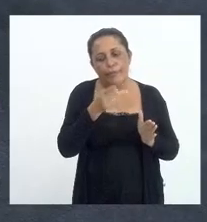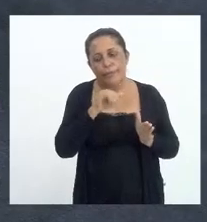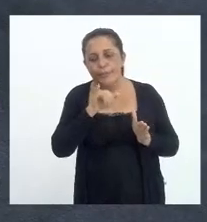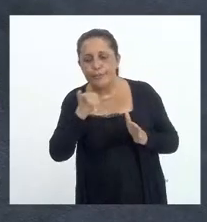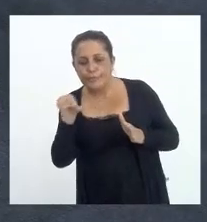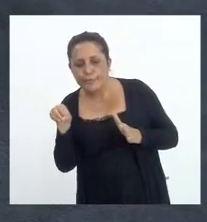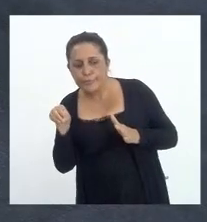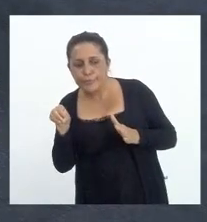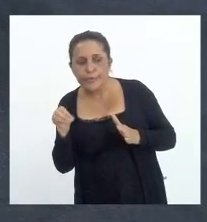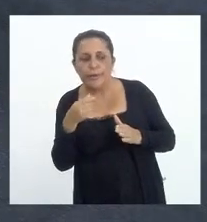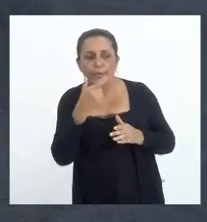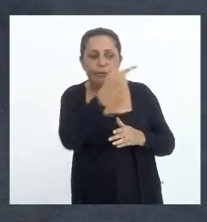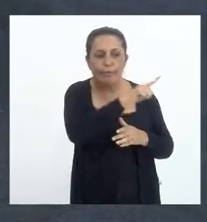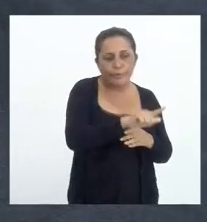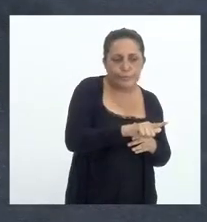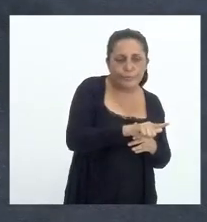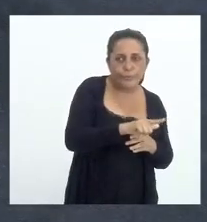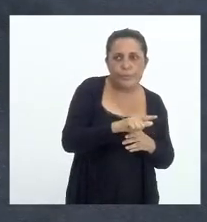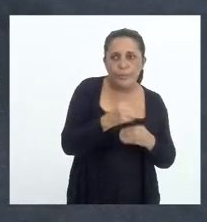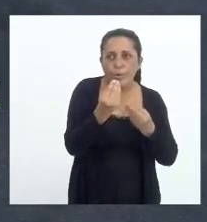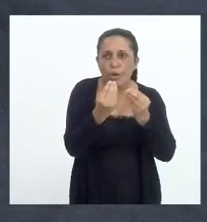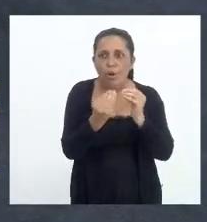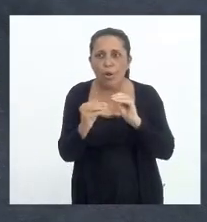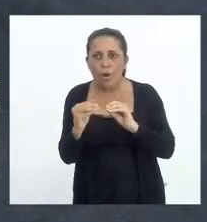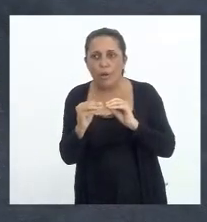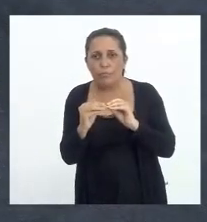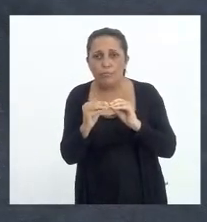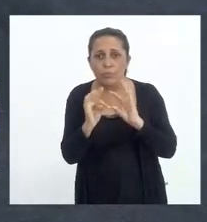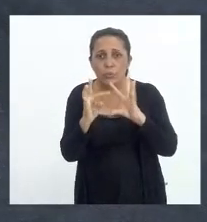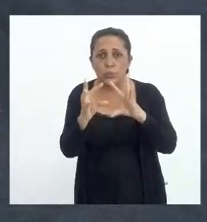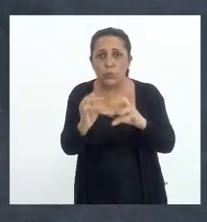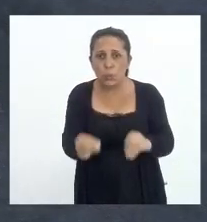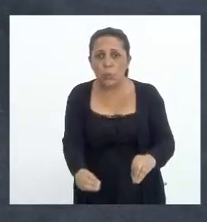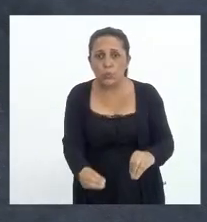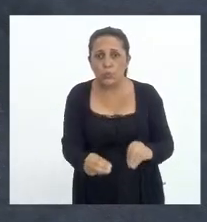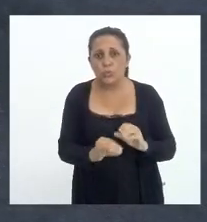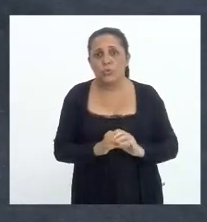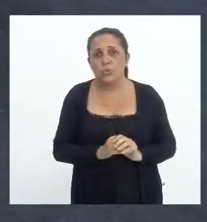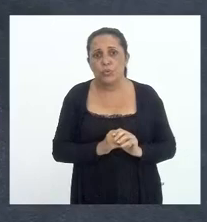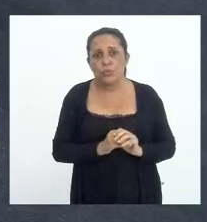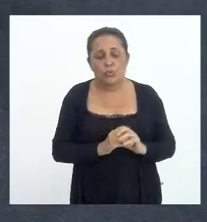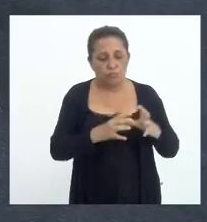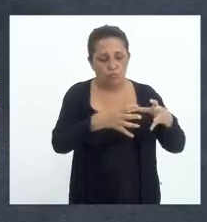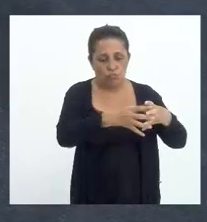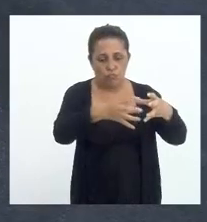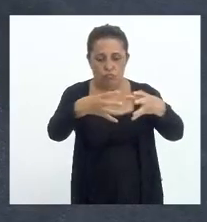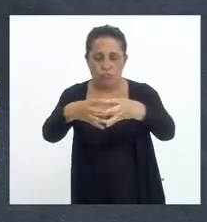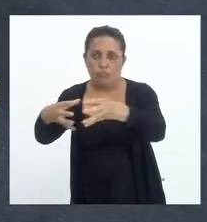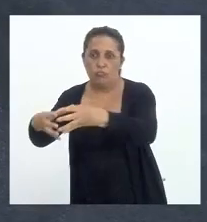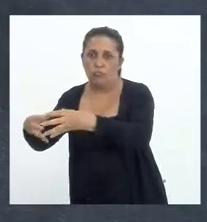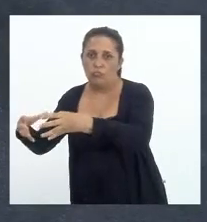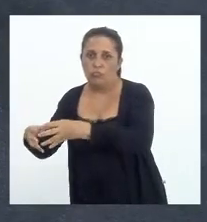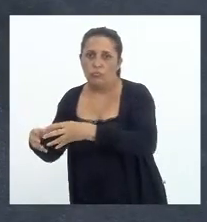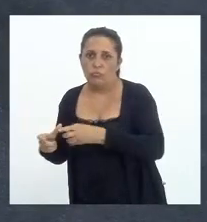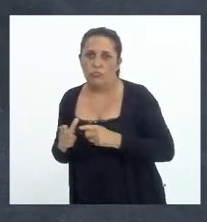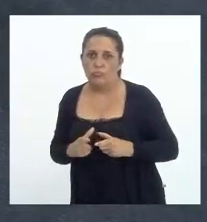e coloca isso nos seus técnicos, nos seus órgãos técnicos.